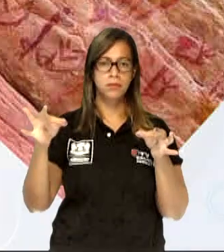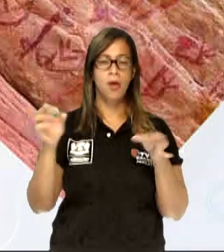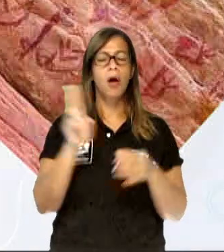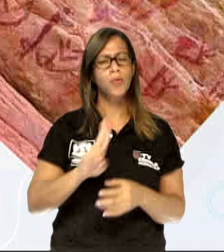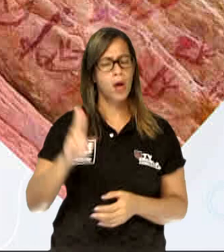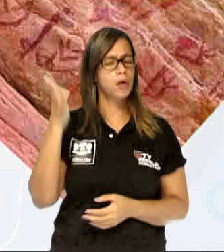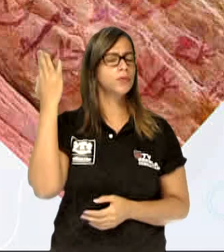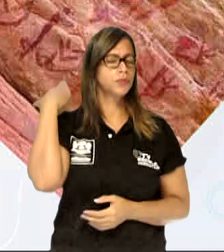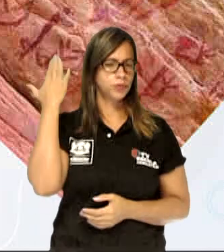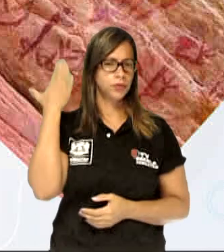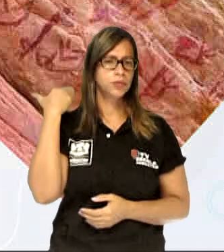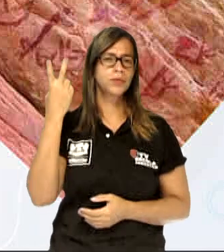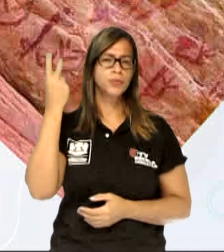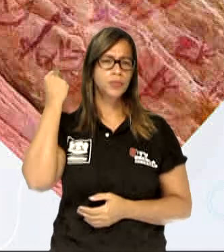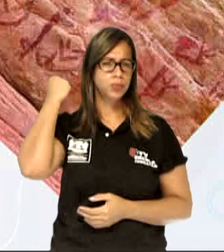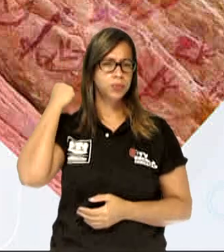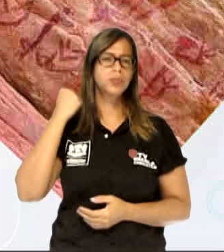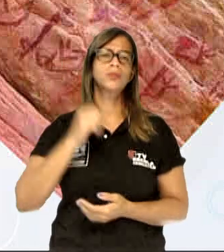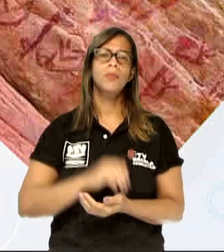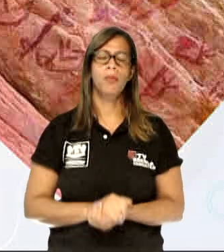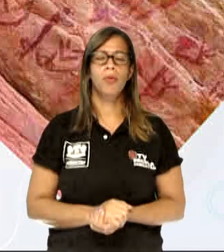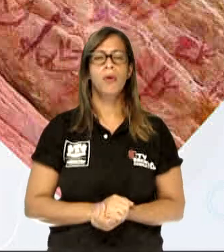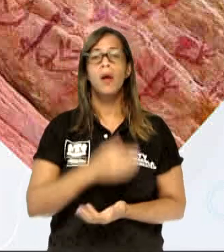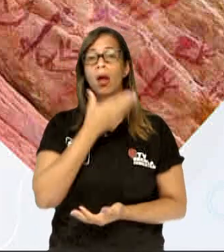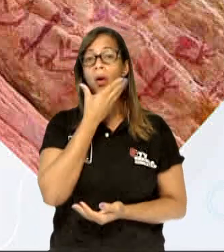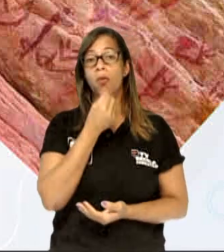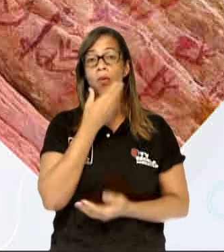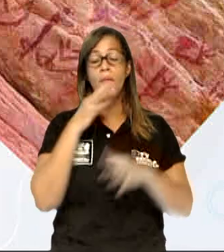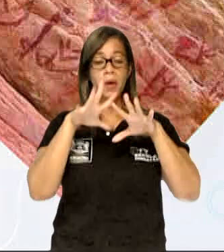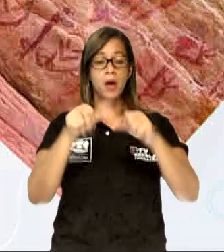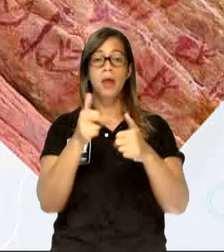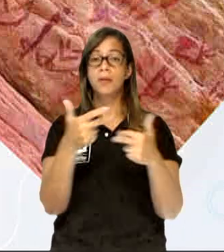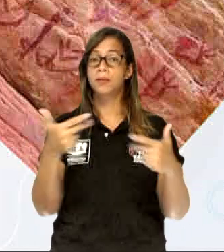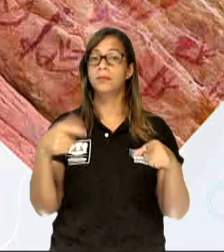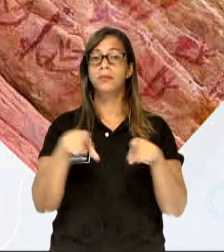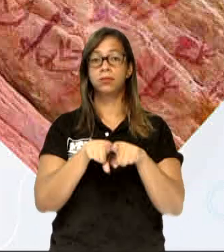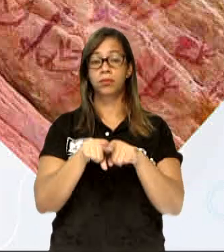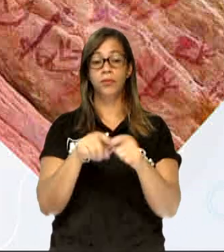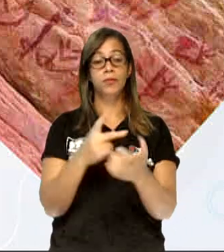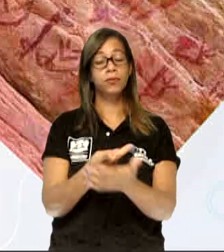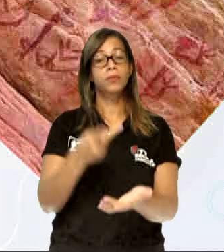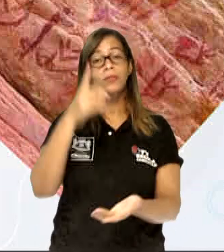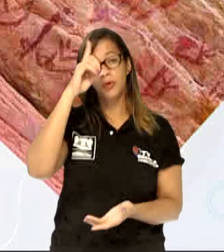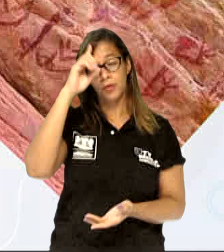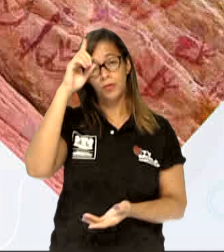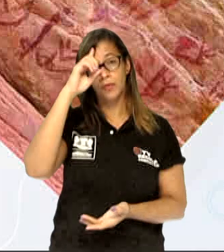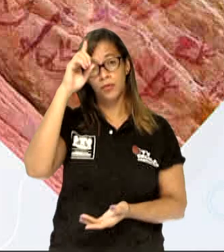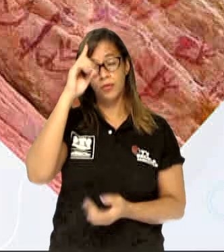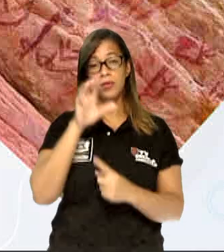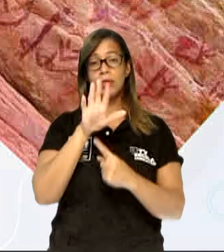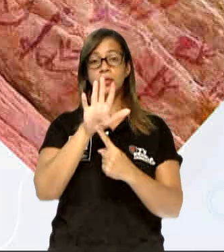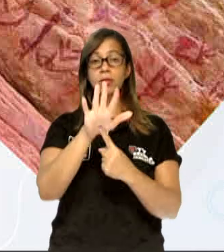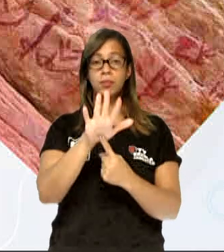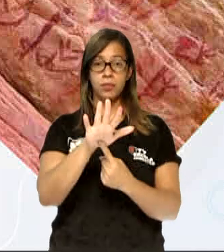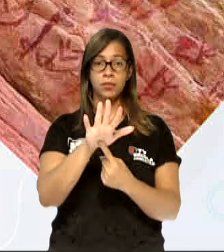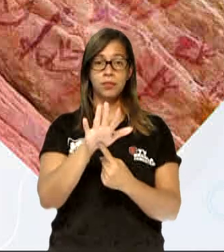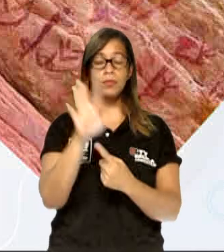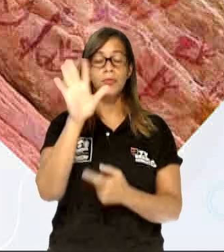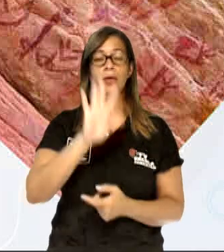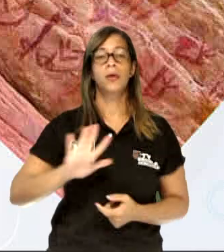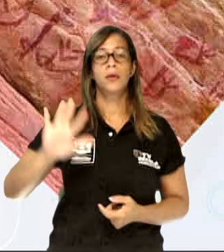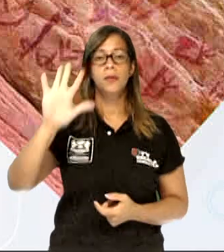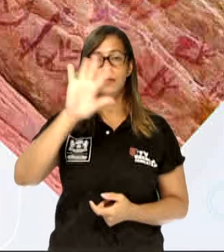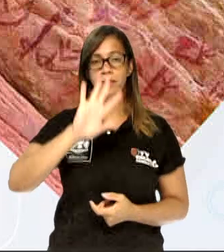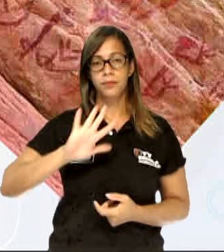passado, Tanto homens quanto animais e cenas do dia a dia são retratados nas